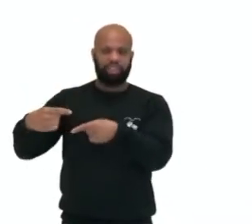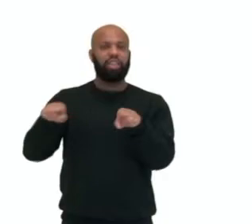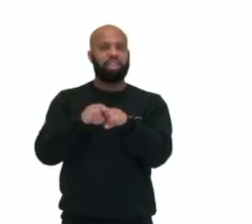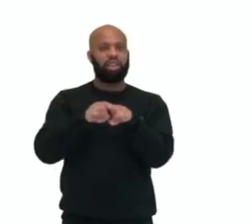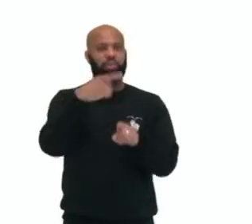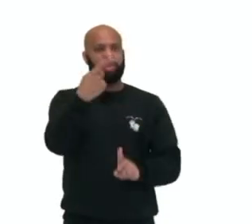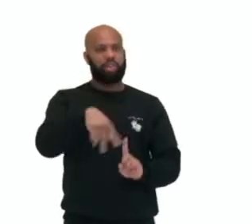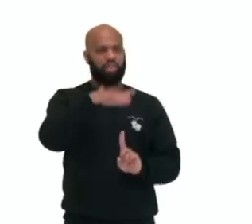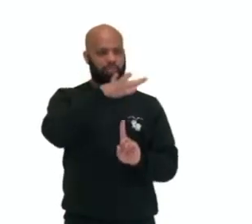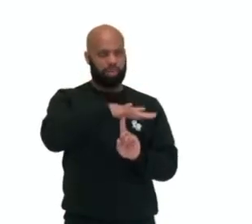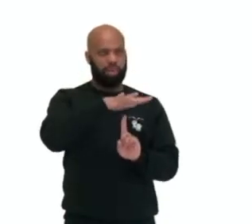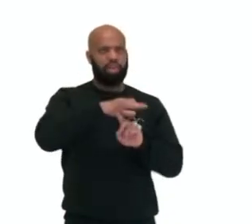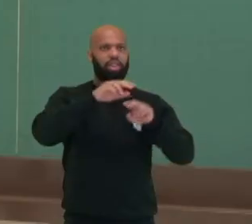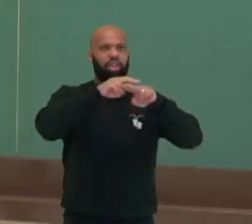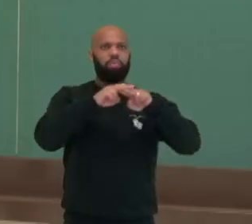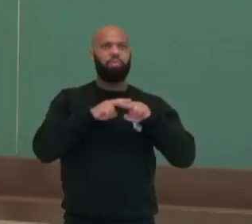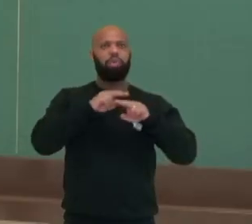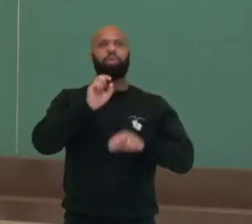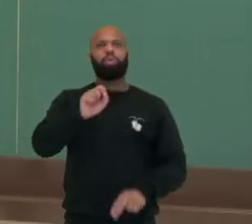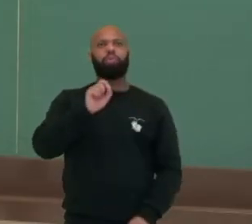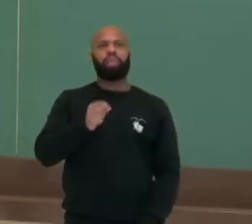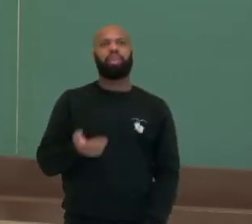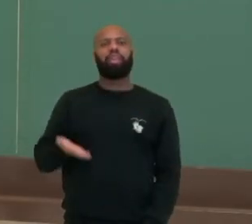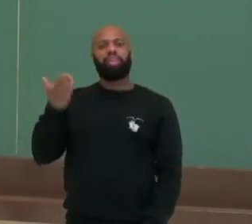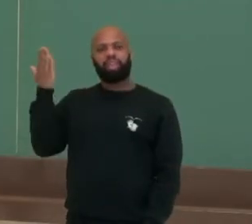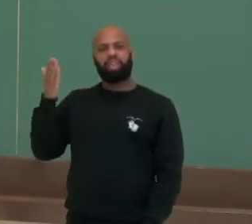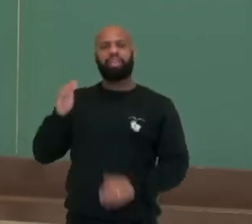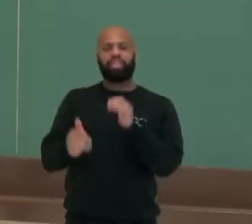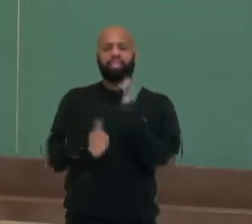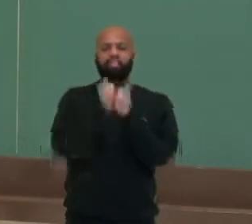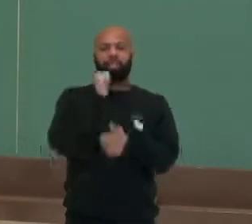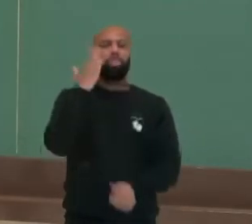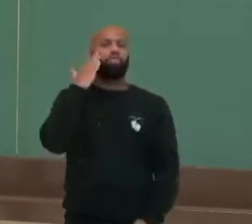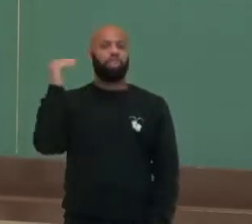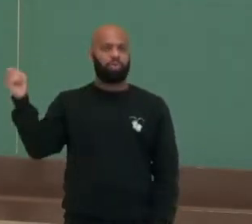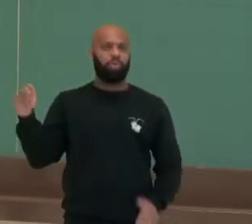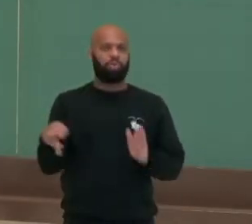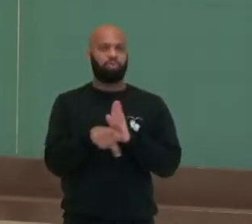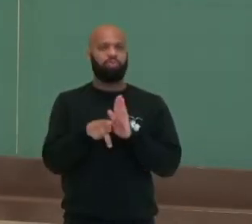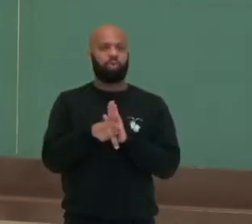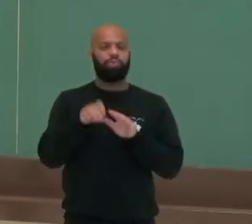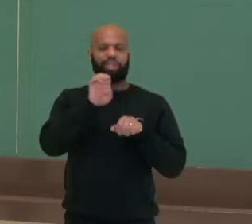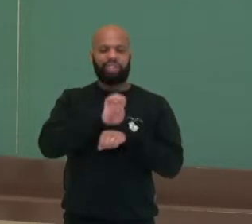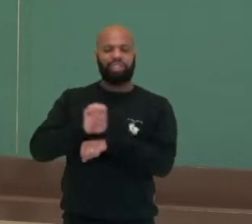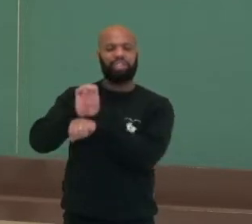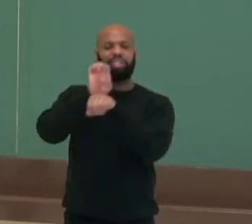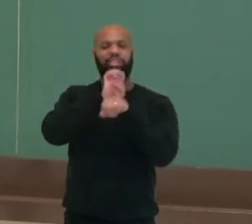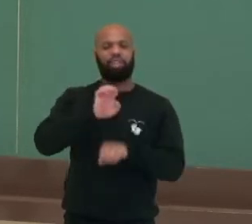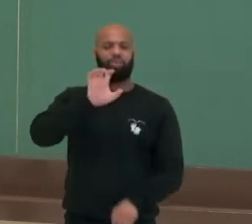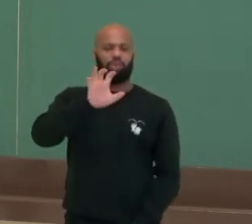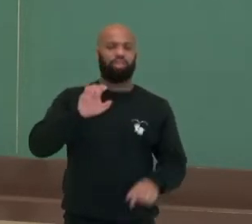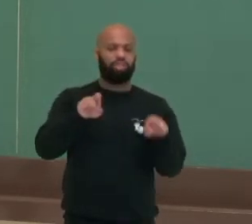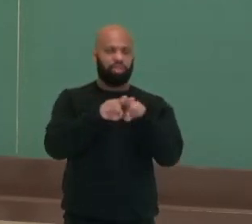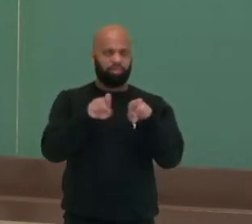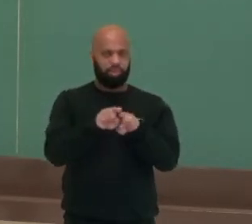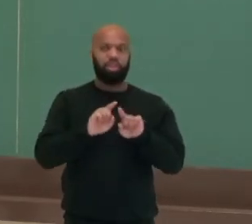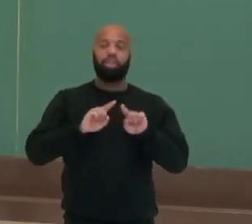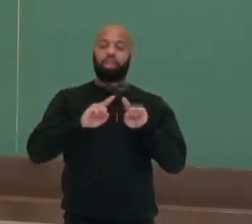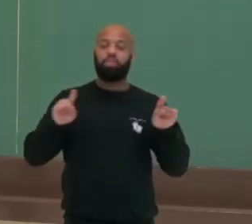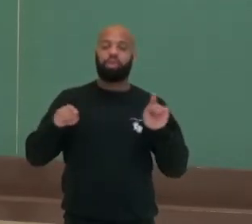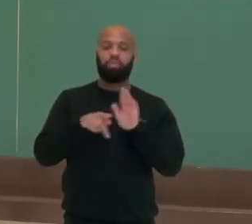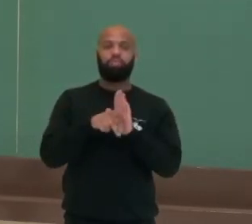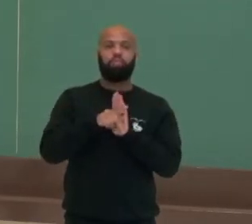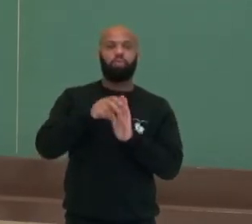no Paraná. Por isso é que a bocha ficou tão popular nesses estados, tá? Mas para a